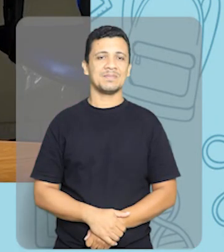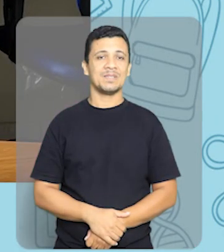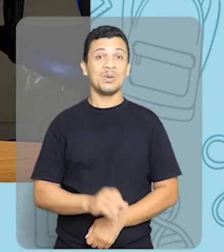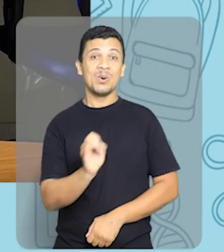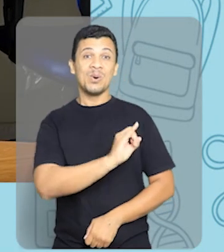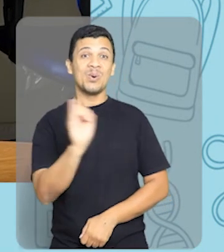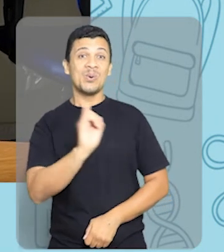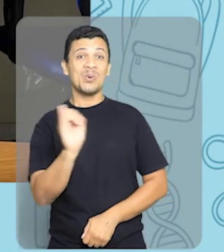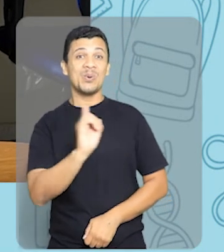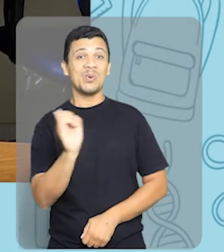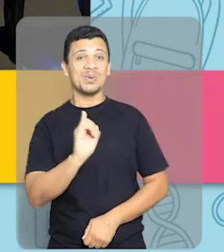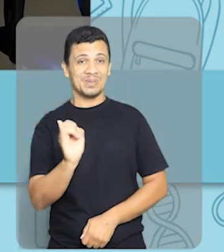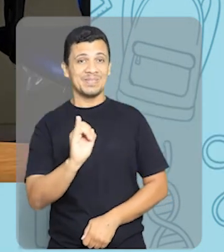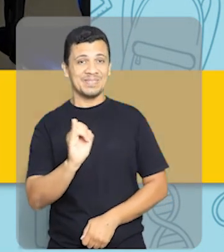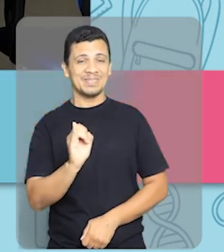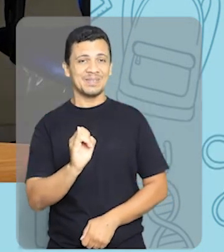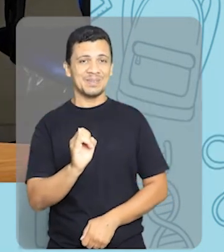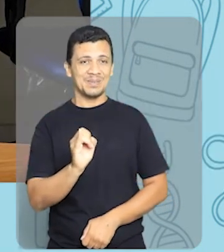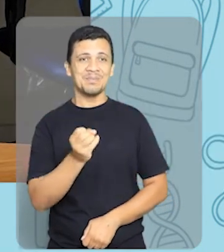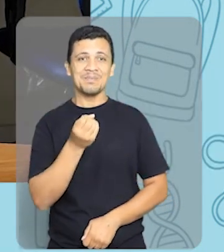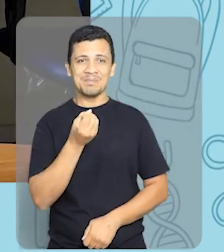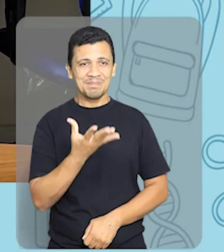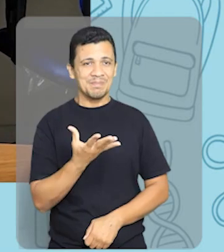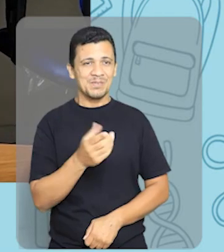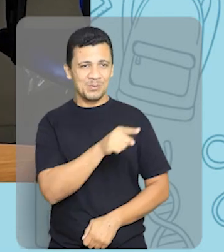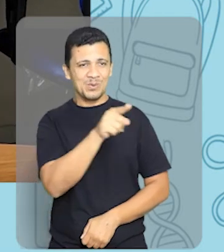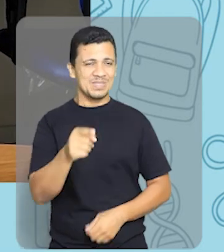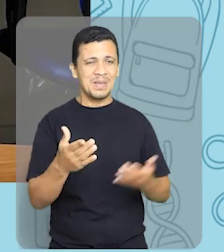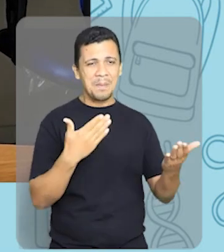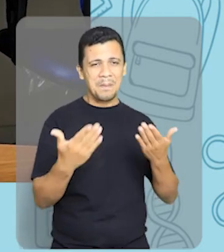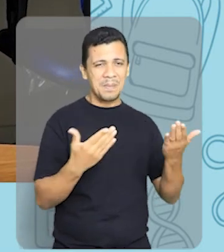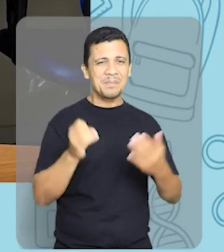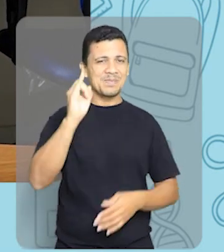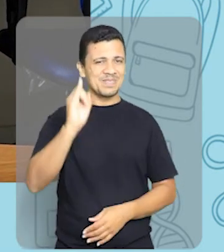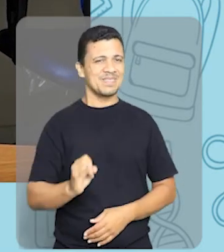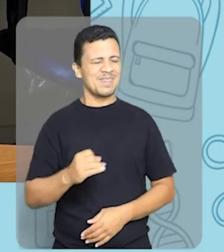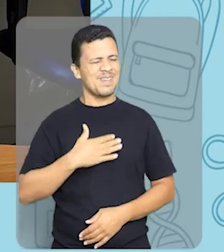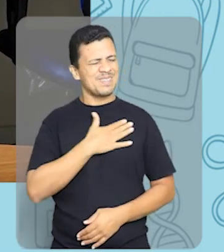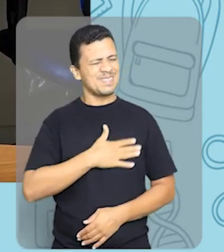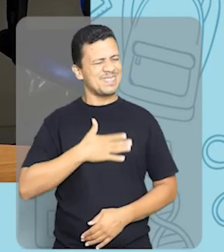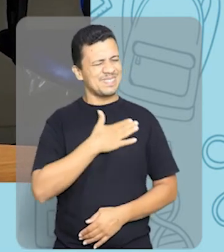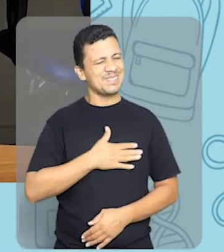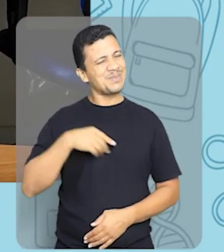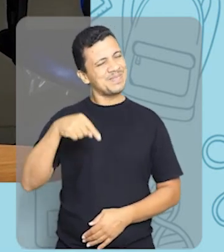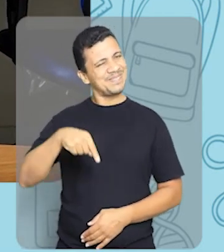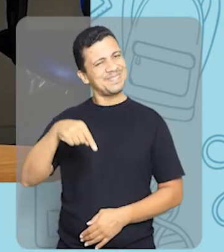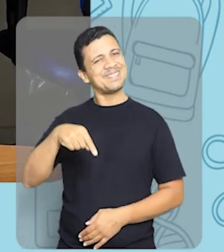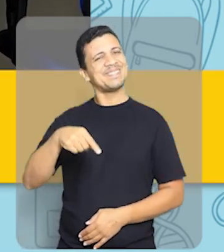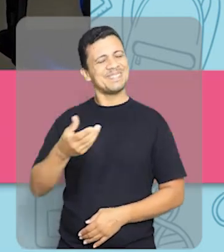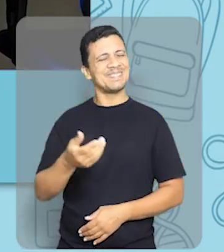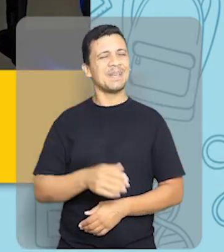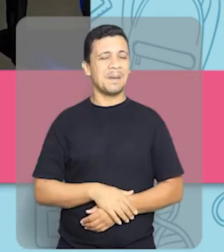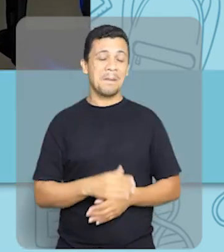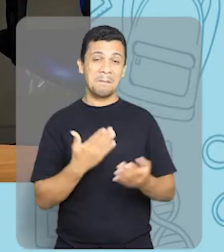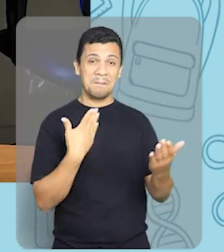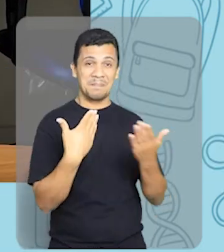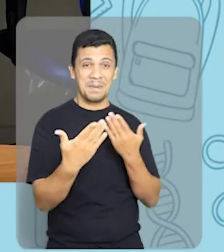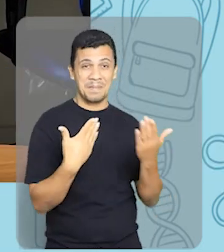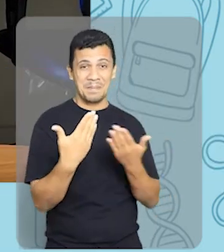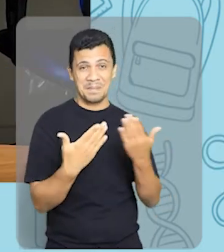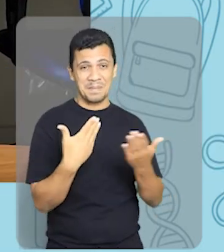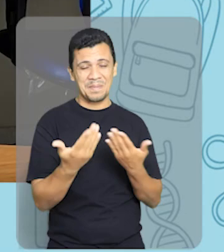Oi, gente, olá, galerinha do Papo de Recreio, é um prazer estar aqui com vocês, batendo esse